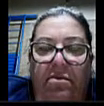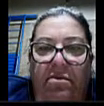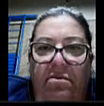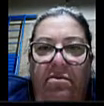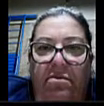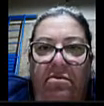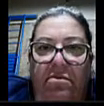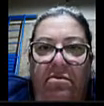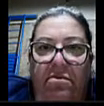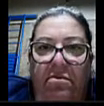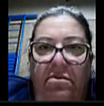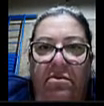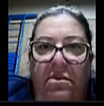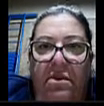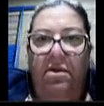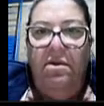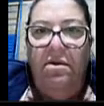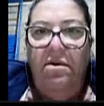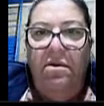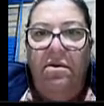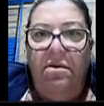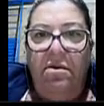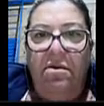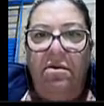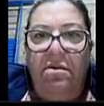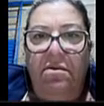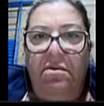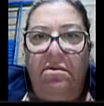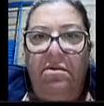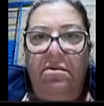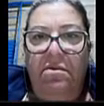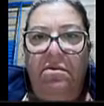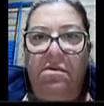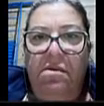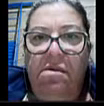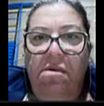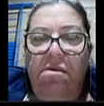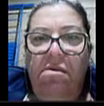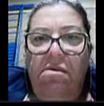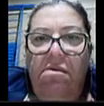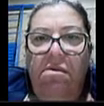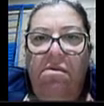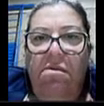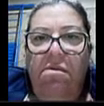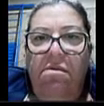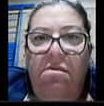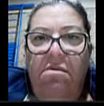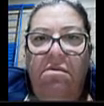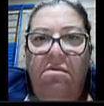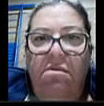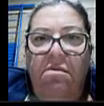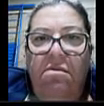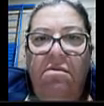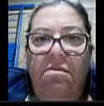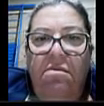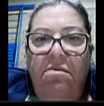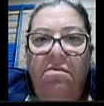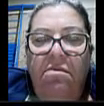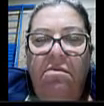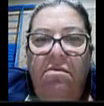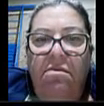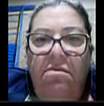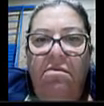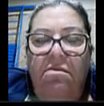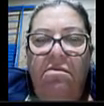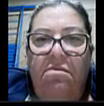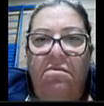Então, eu nunca peguei um caso que a criança lia com muita dificuldade e escrevesse bem, e